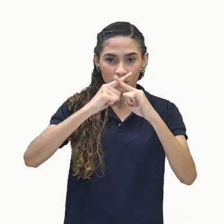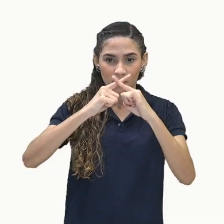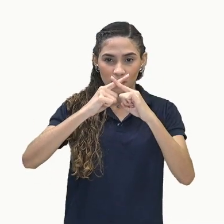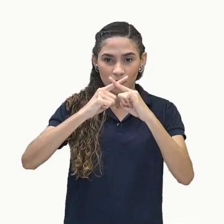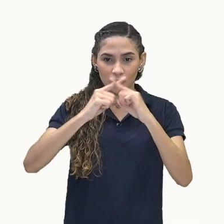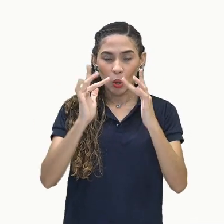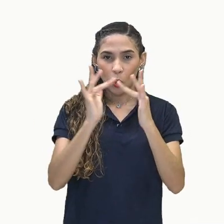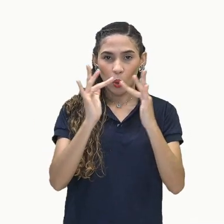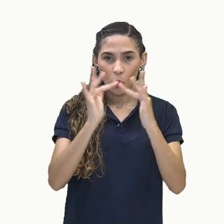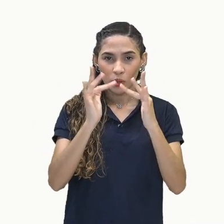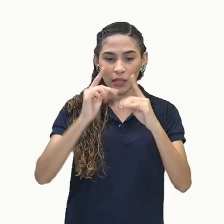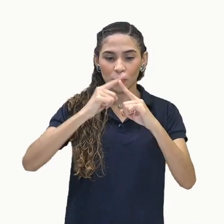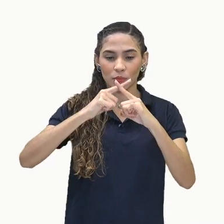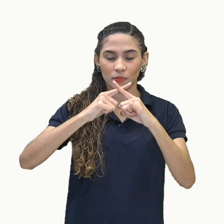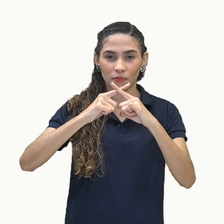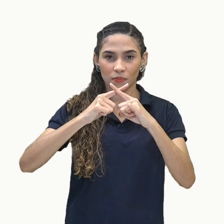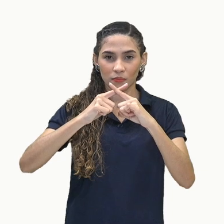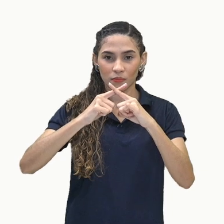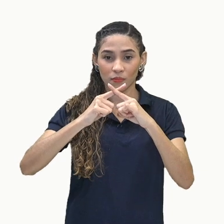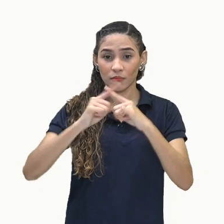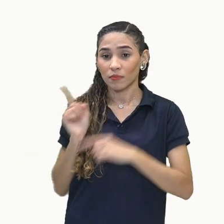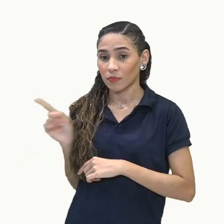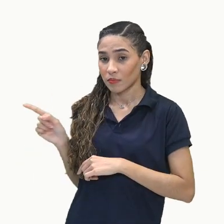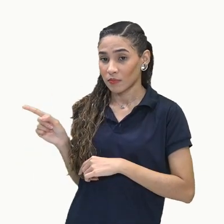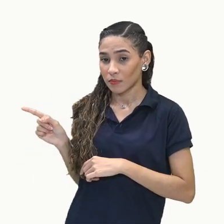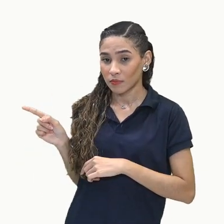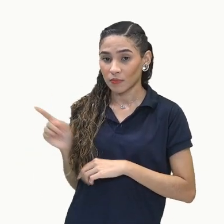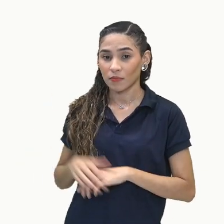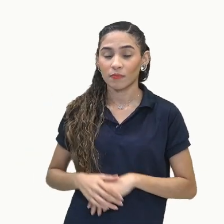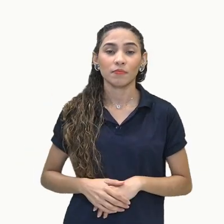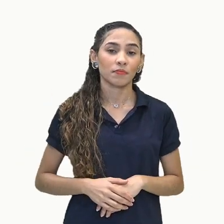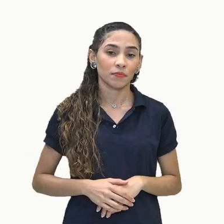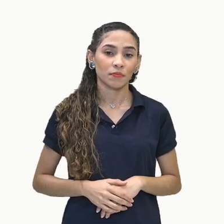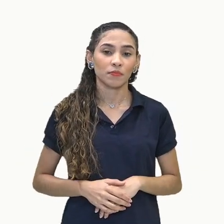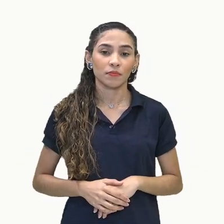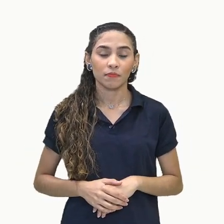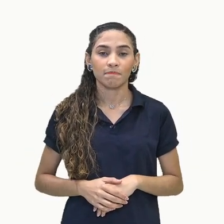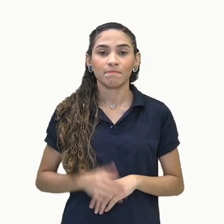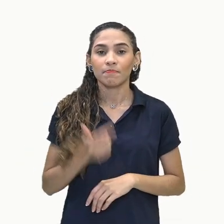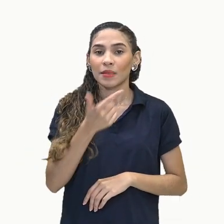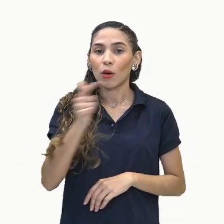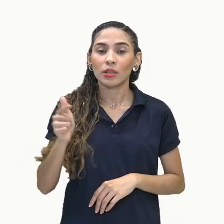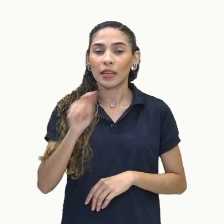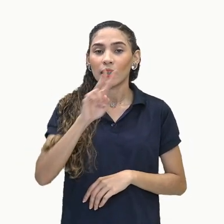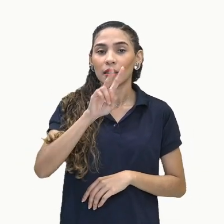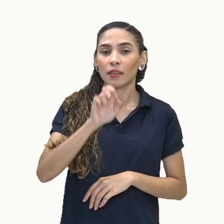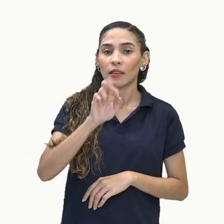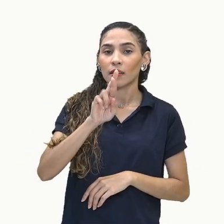estão se cruzando e não estão, né, se encontrando